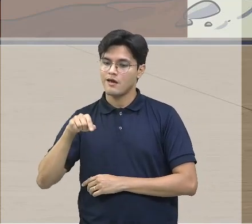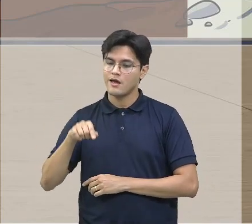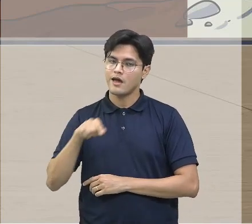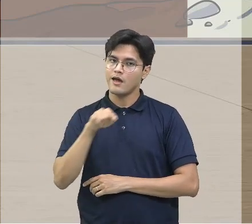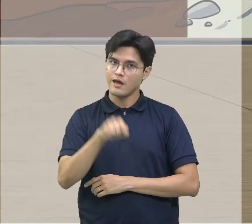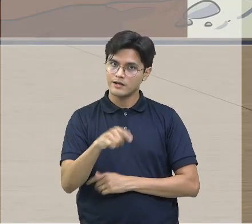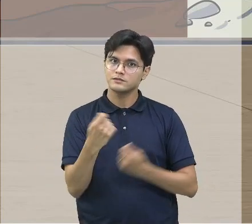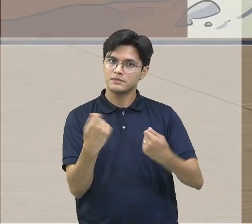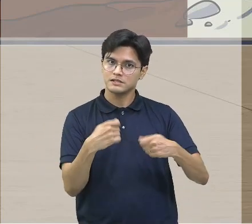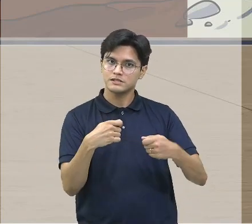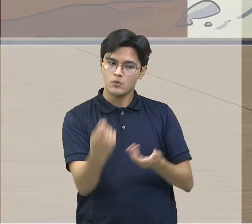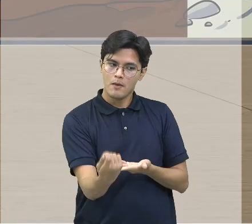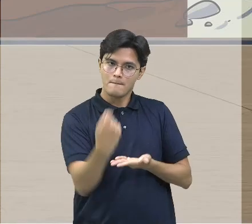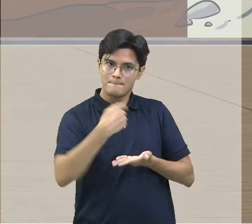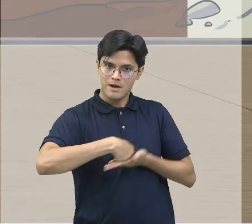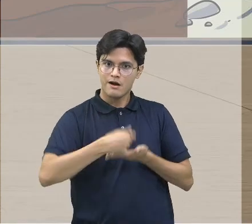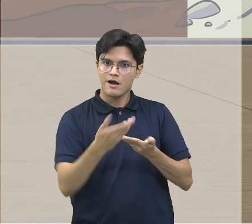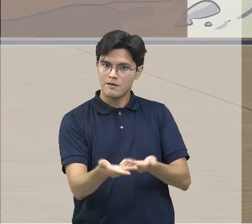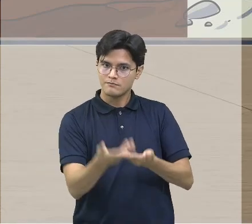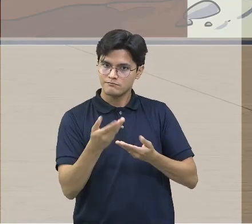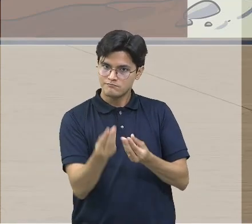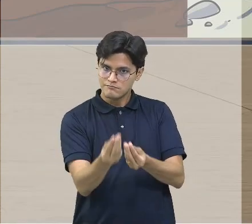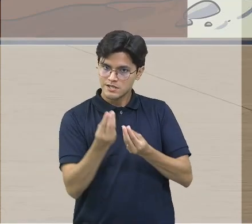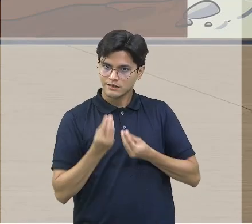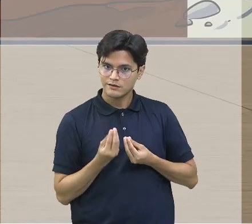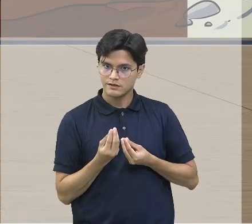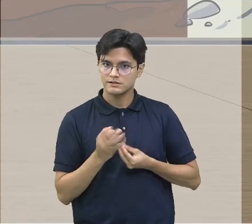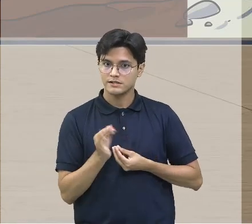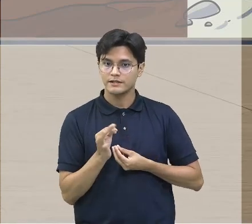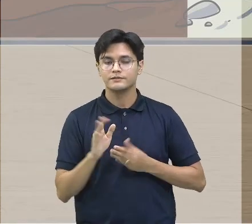elas trabalharem para mim. Mais ou menos essa